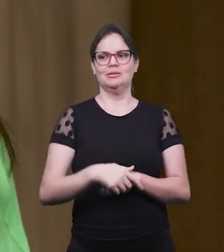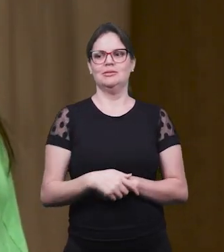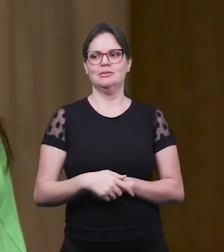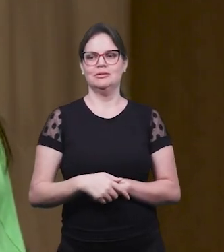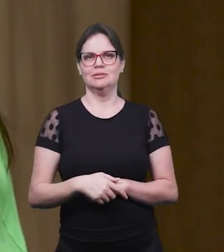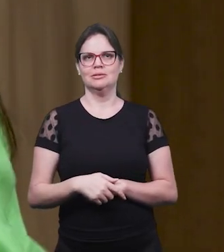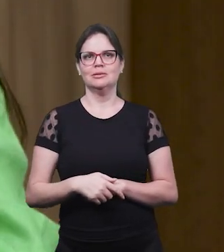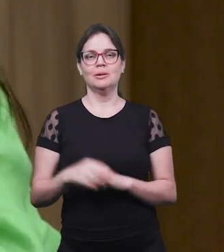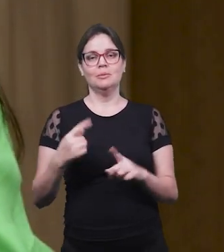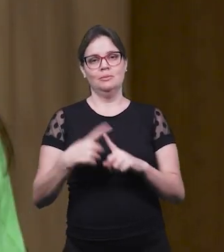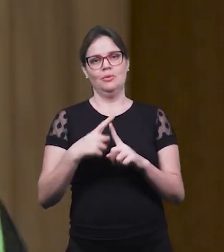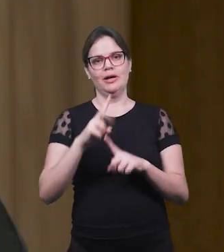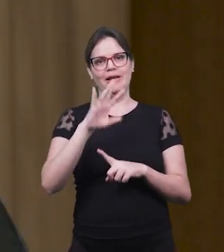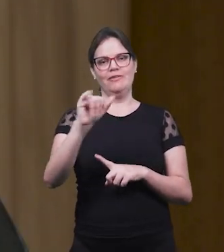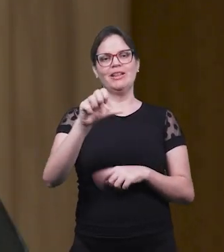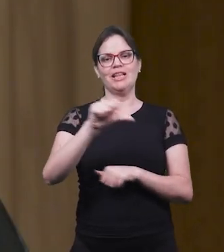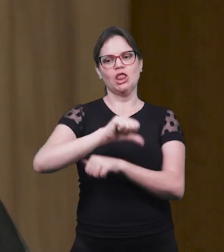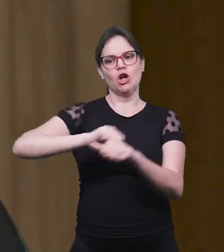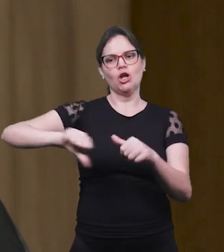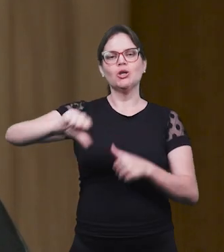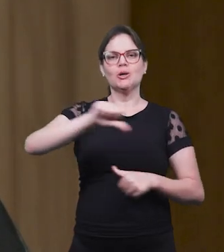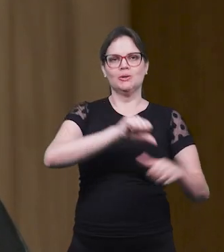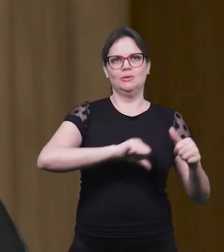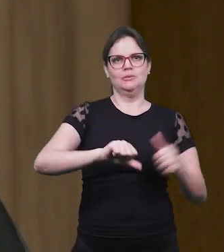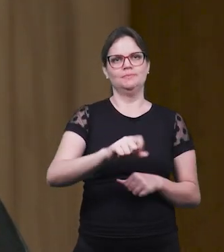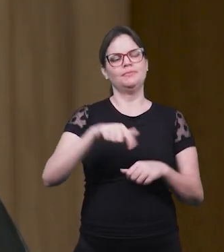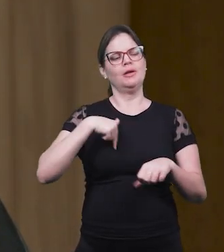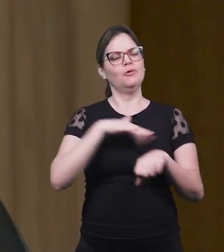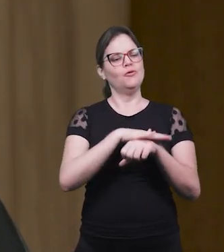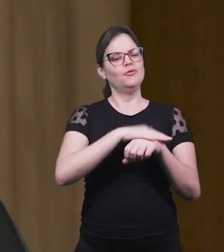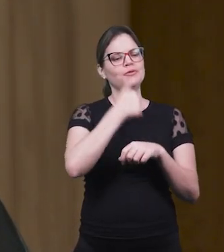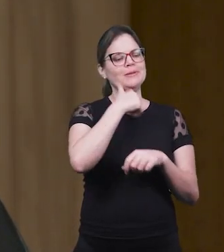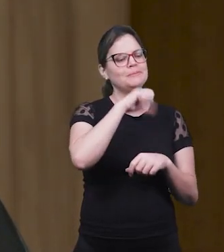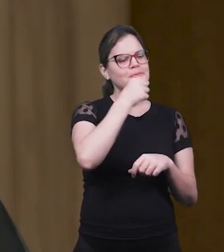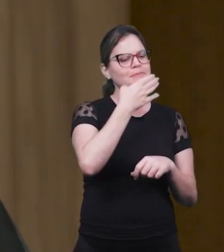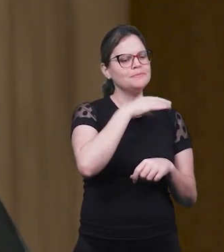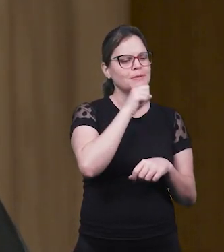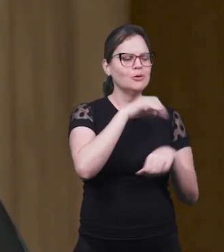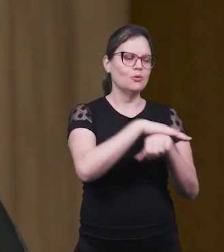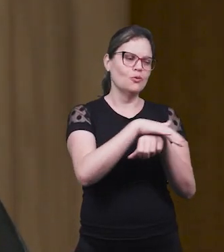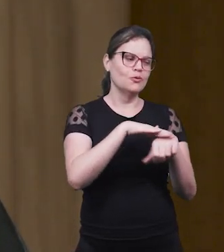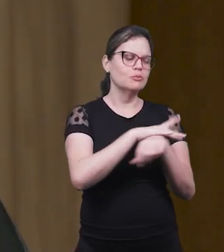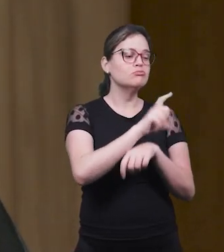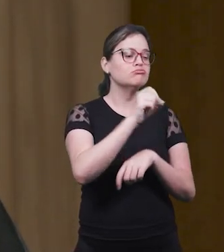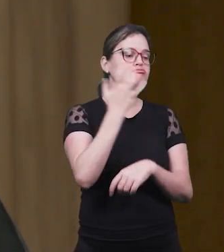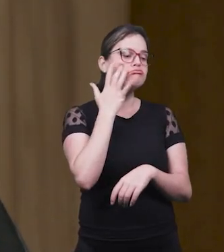nessa mudança. Então eu conversei com meus pais e